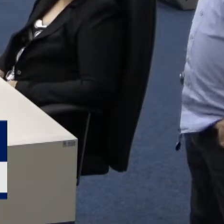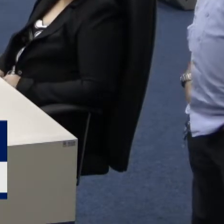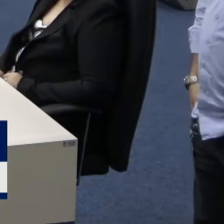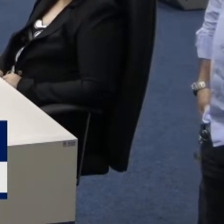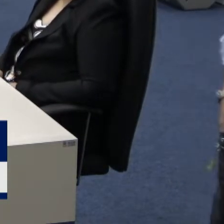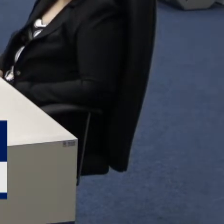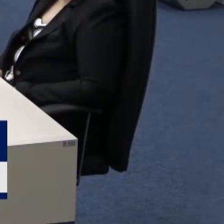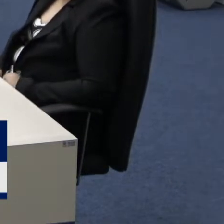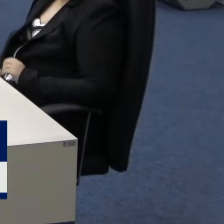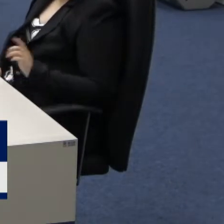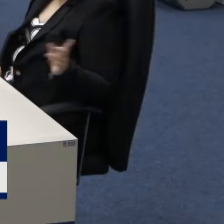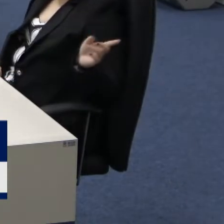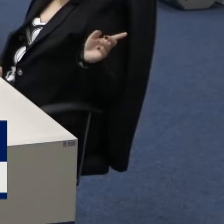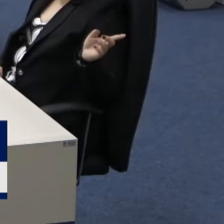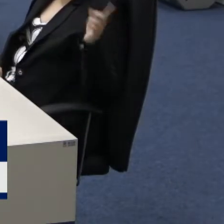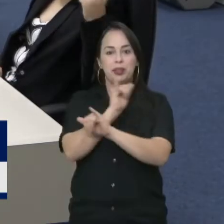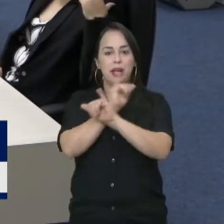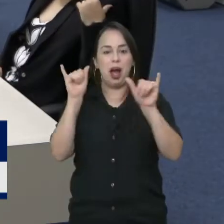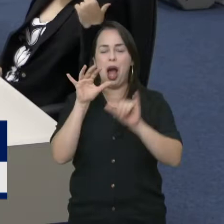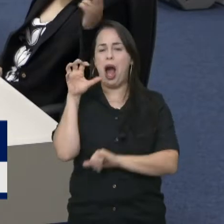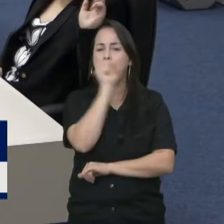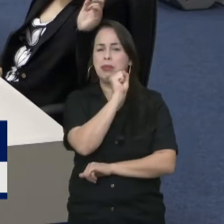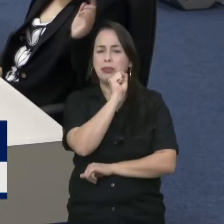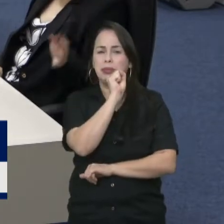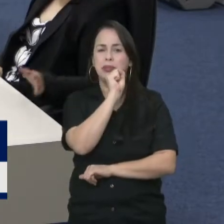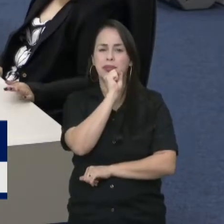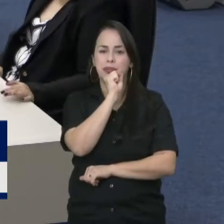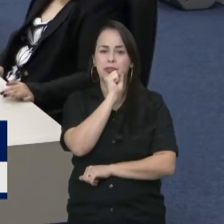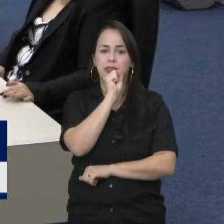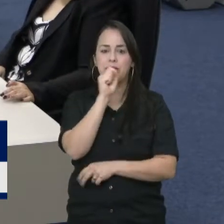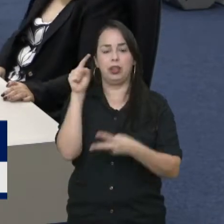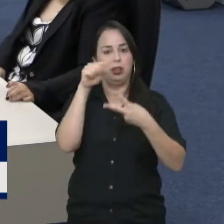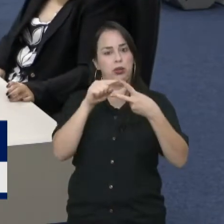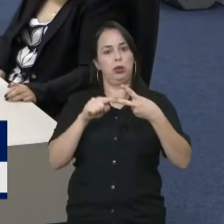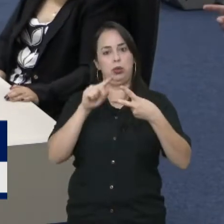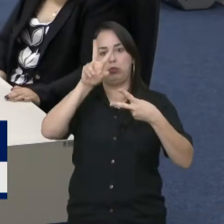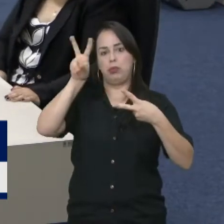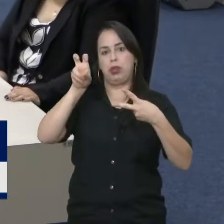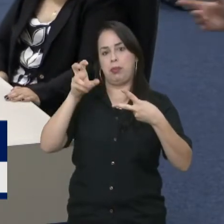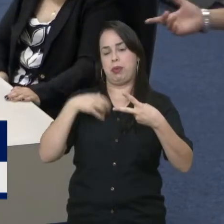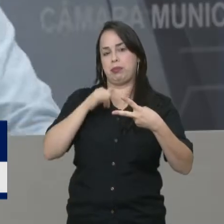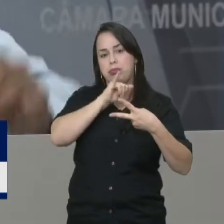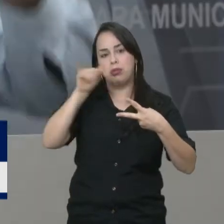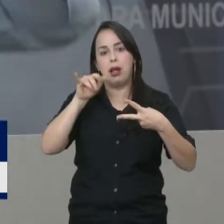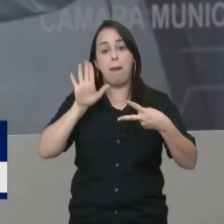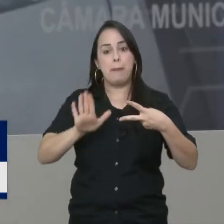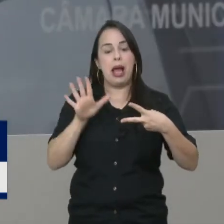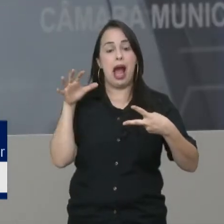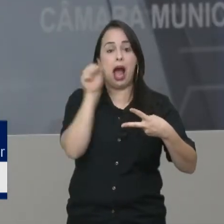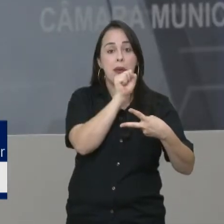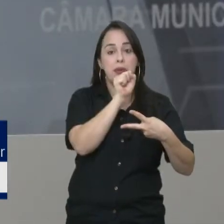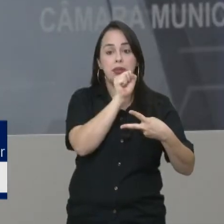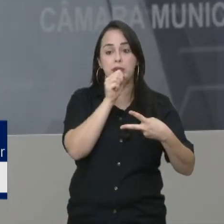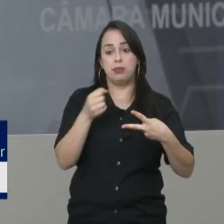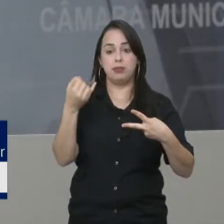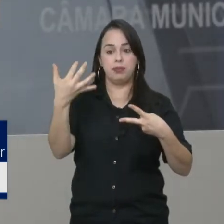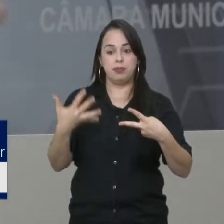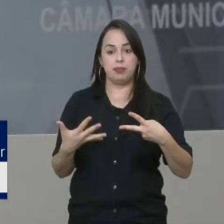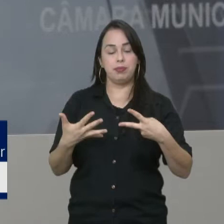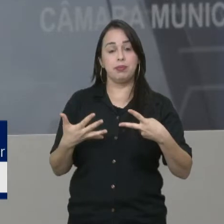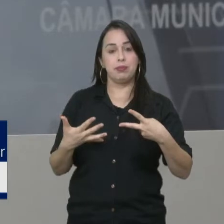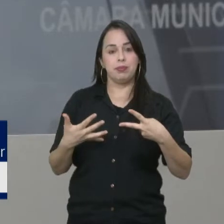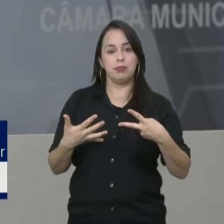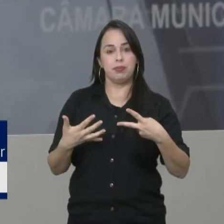Senhor presidente, eu quero rapidamente, tenho dois assuntos a ser colocados, mas rapidamente falar sobre o encontro